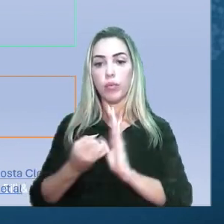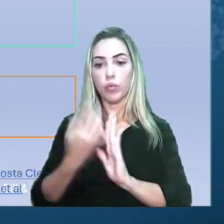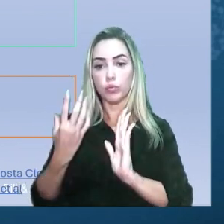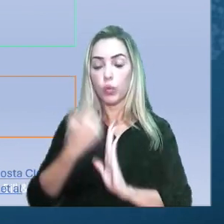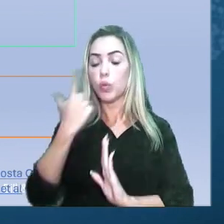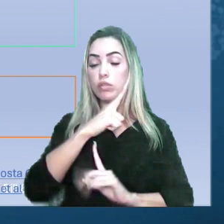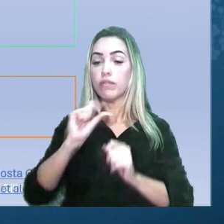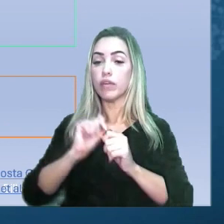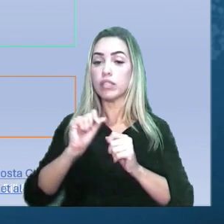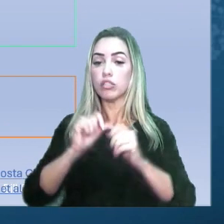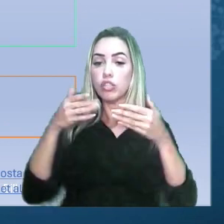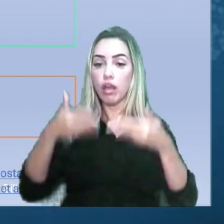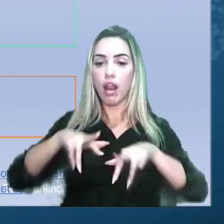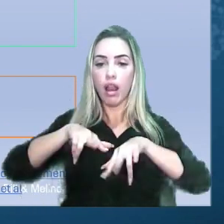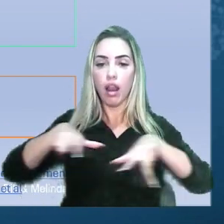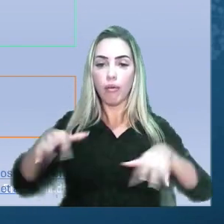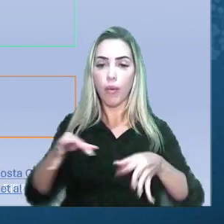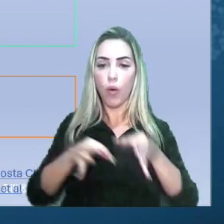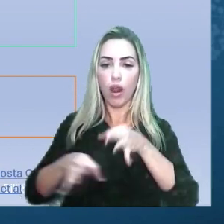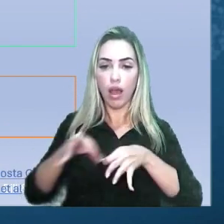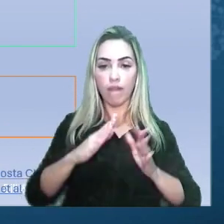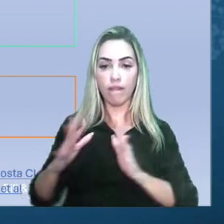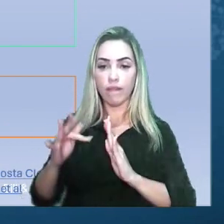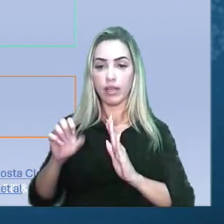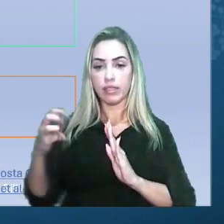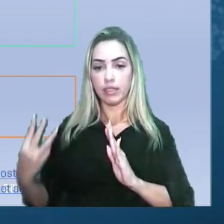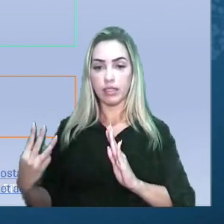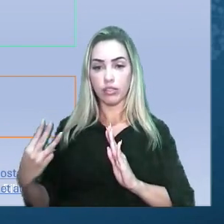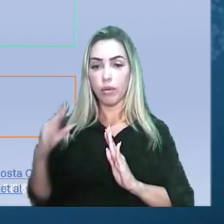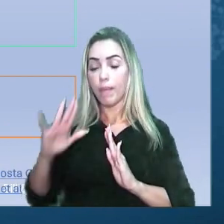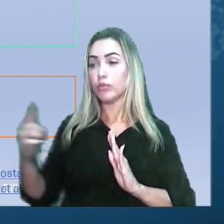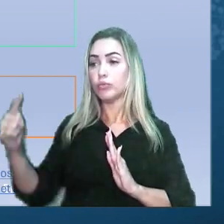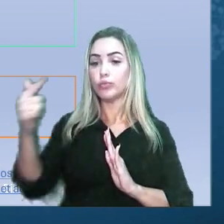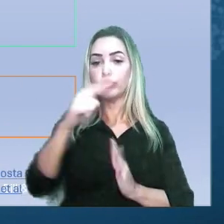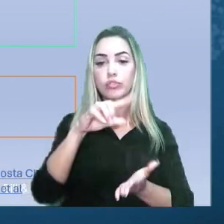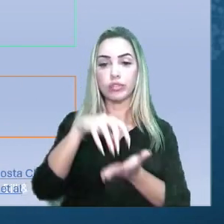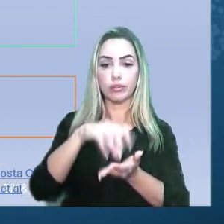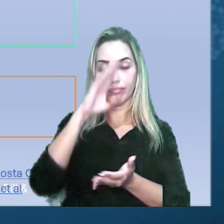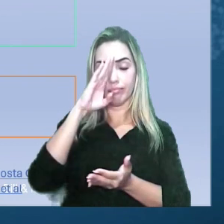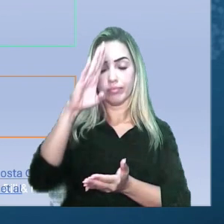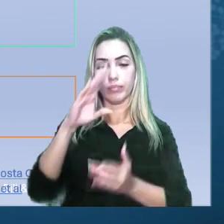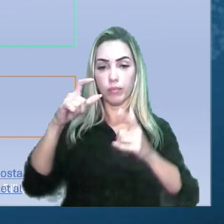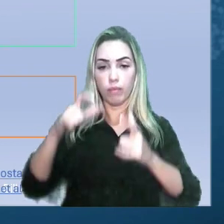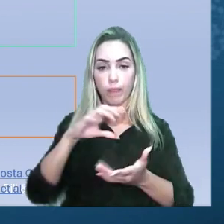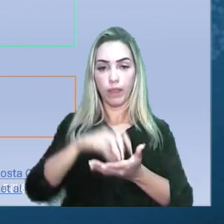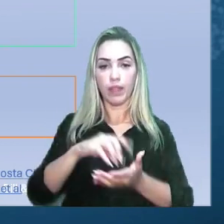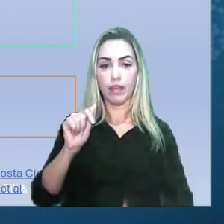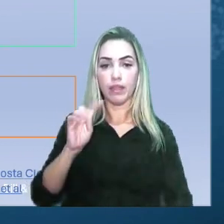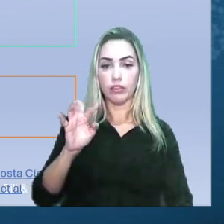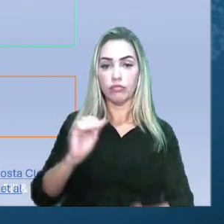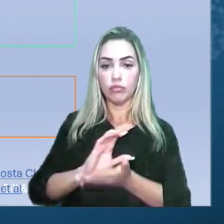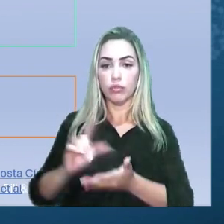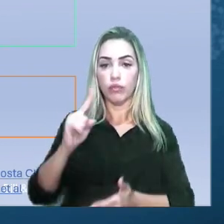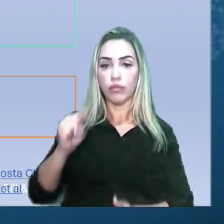com várias moléculas à fase 3, só que não havia centros suficientes. A Fundação Gates investiu 1,7 milhões e eu